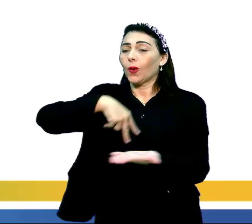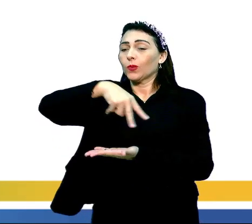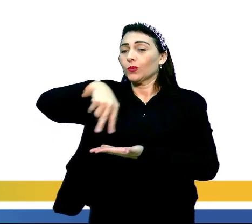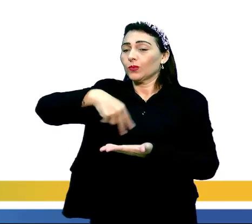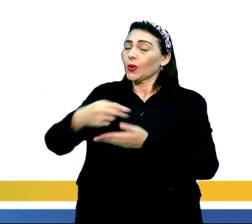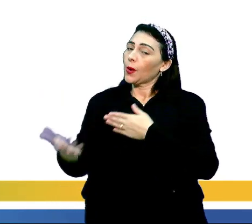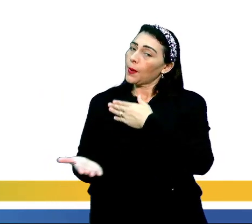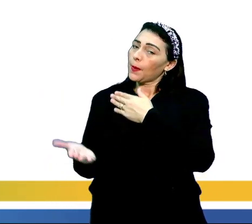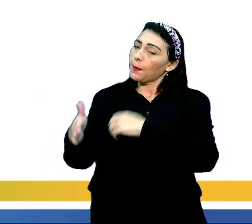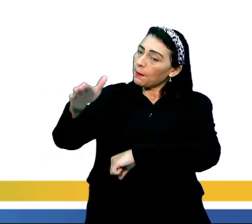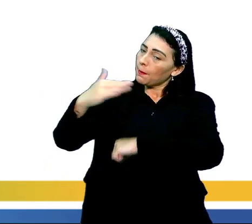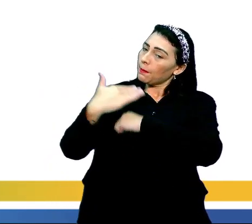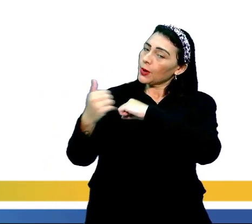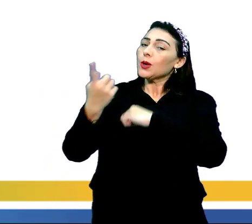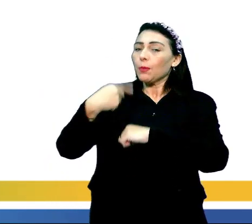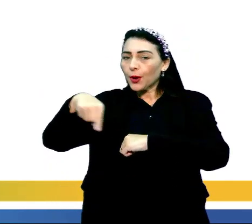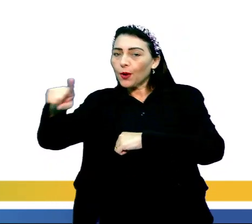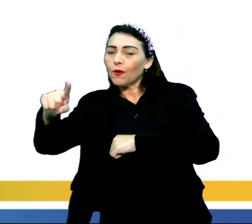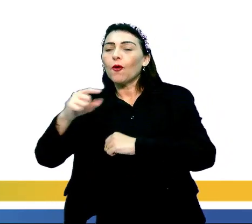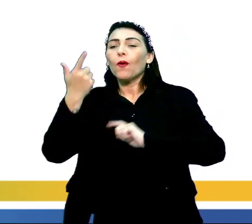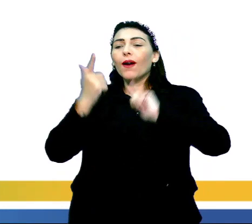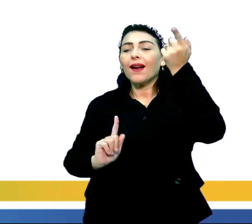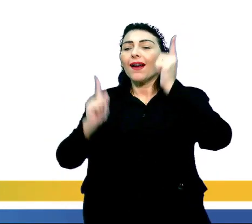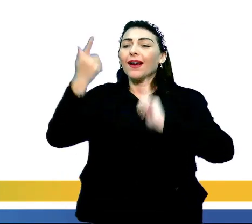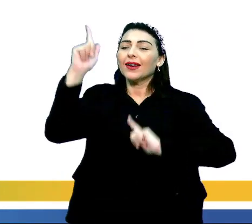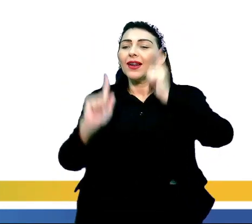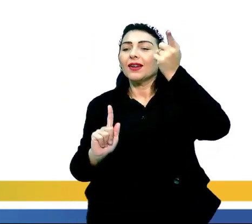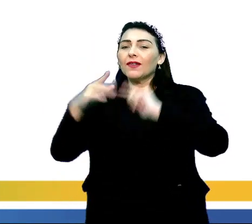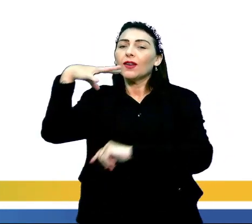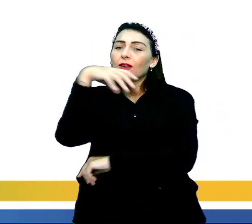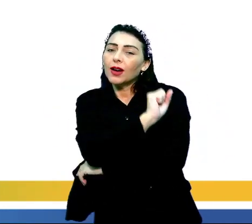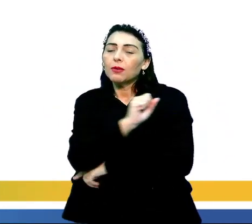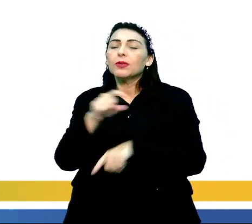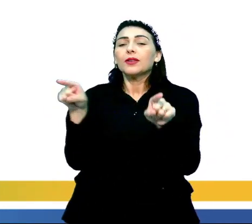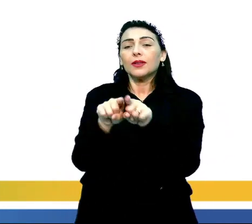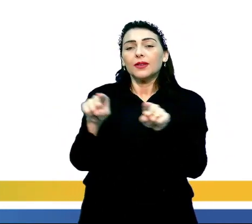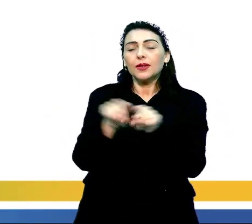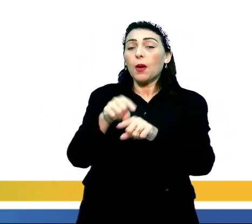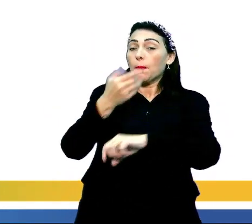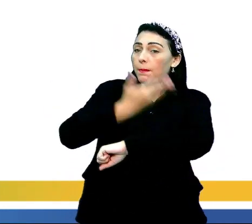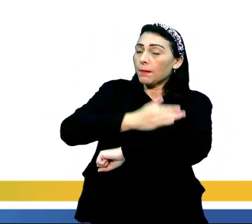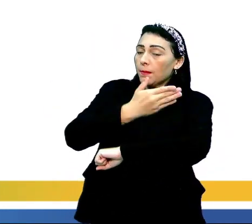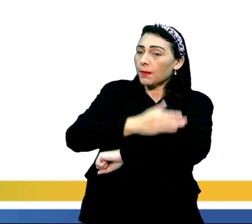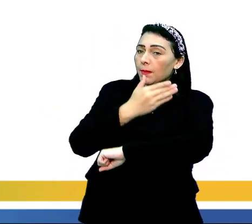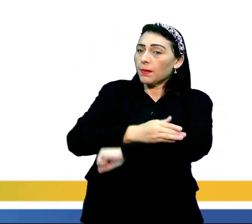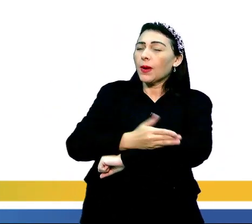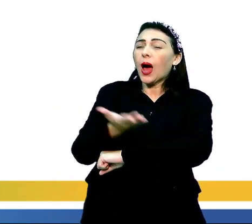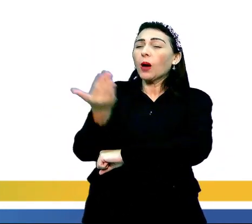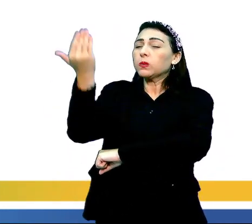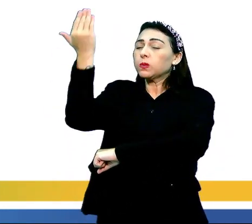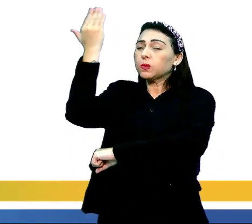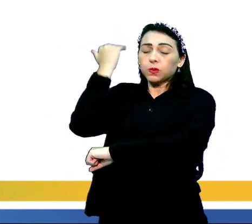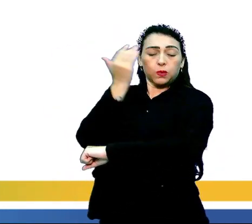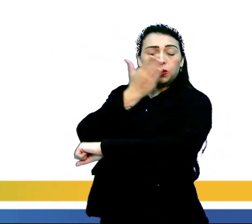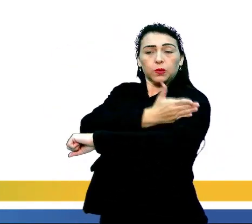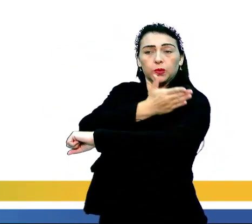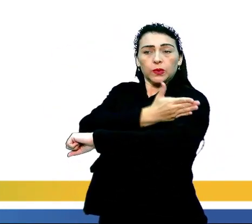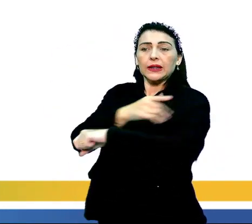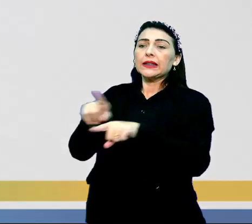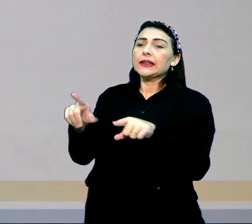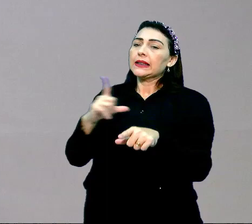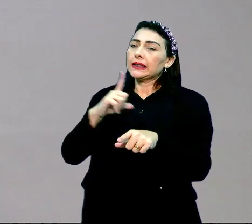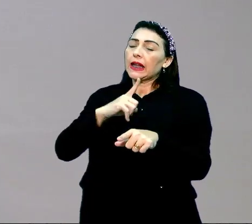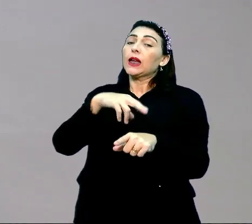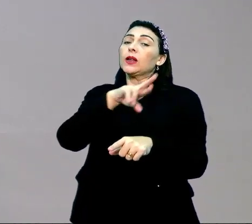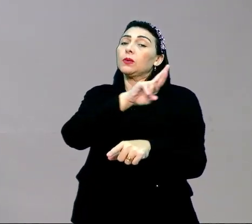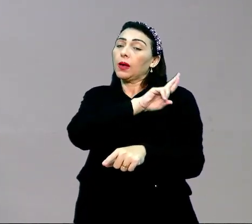me chama que eu vou, que a gente vai abordar aqui o carnaval rapidamente, que ele é uma prática da antiguidade. Tem um aspecto